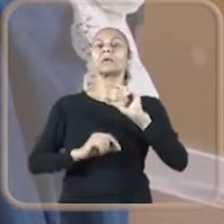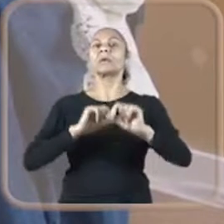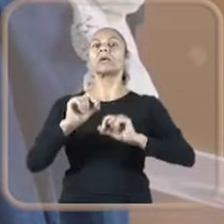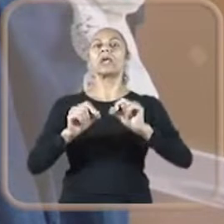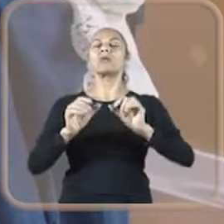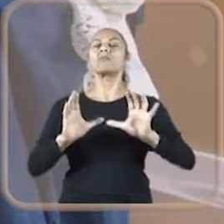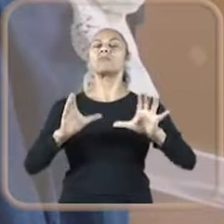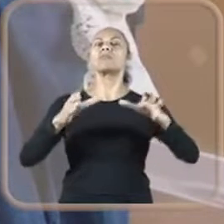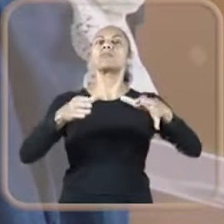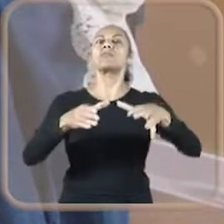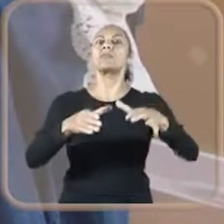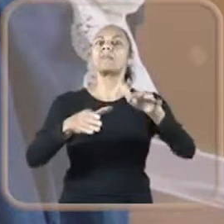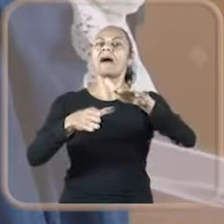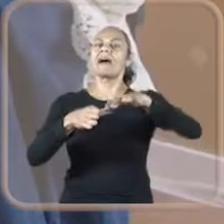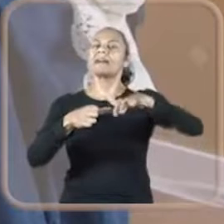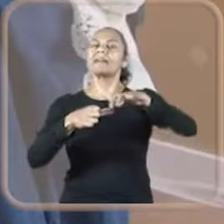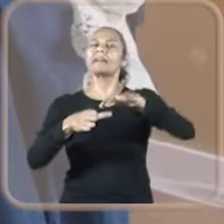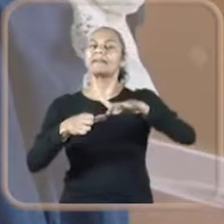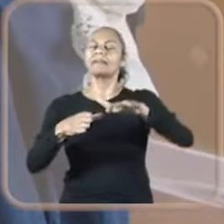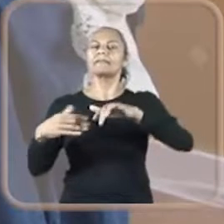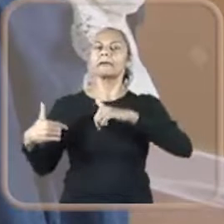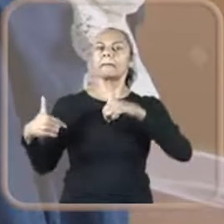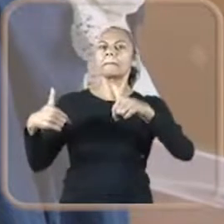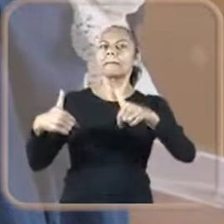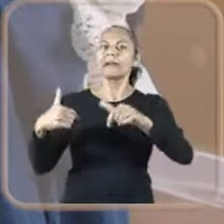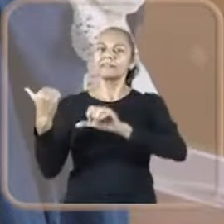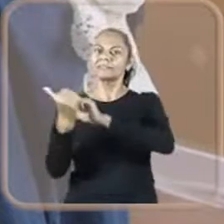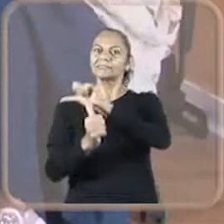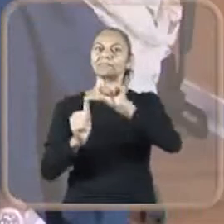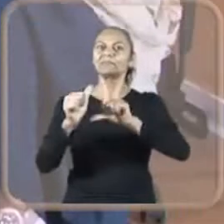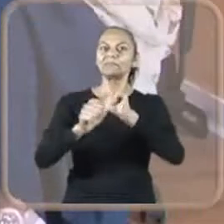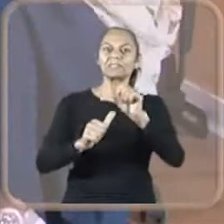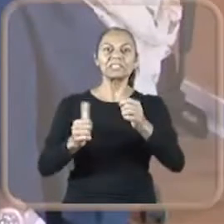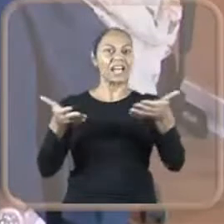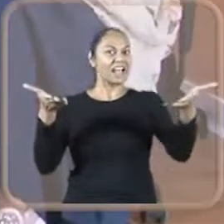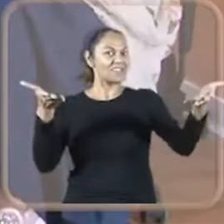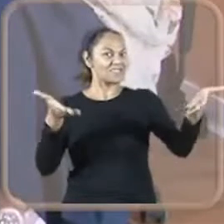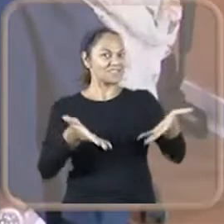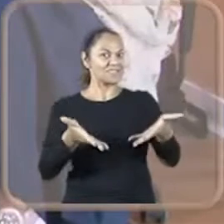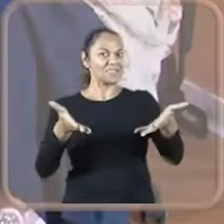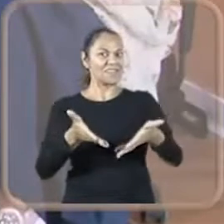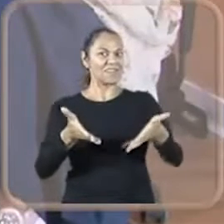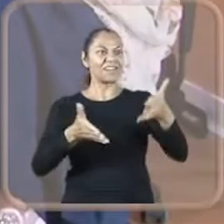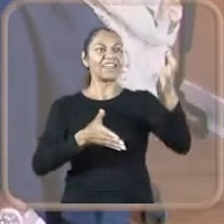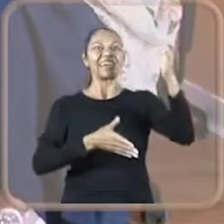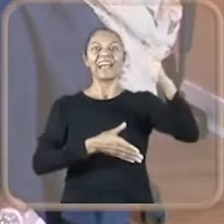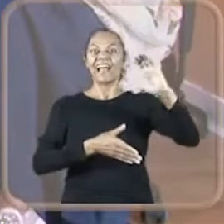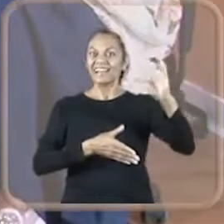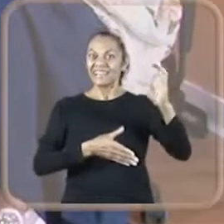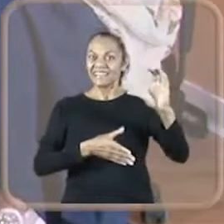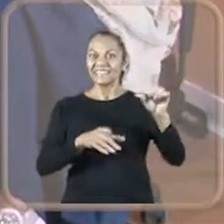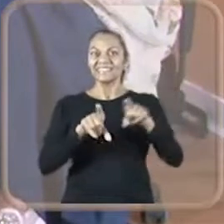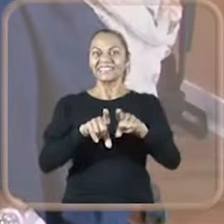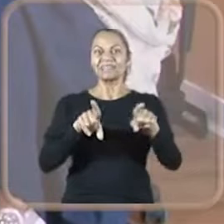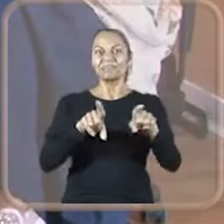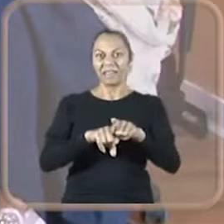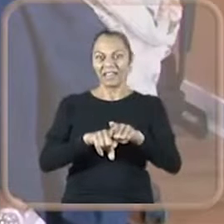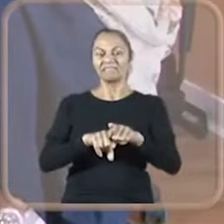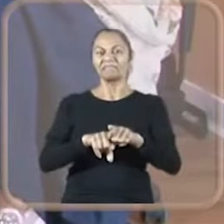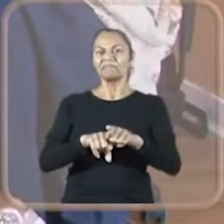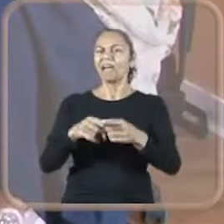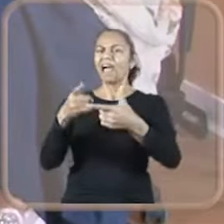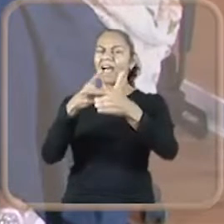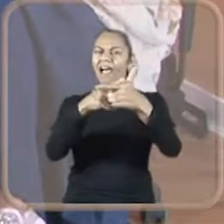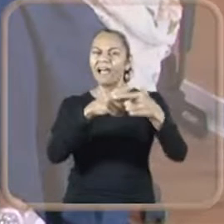Restaurativas do Tribunal de Justiça, agora atuando em Cariacica, para mediar os conflitos, porque aonde tem ser humano, tem